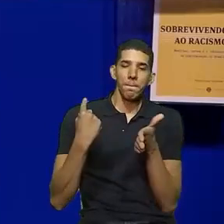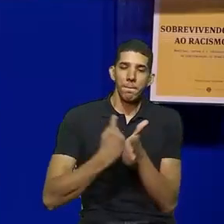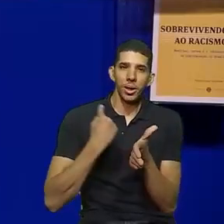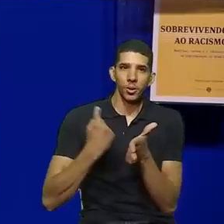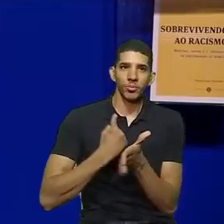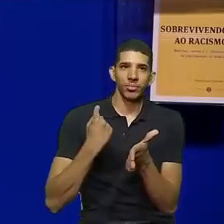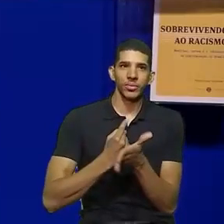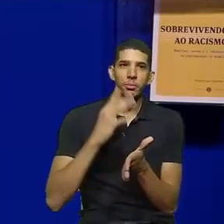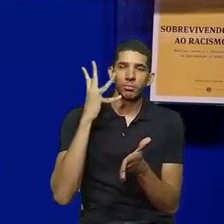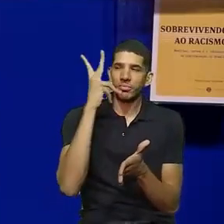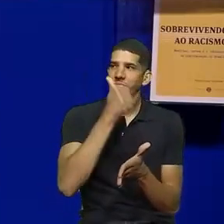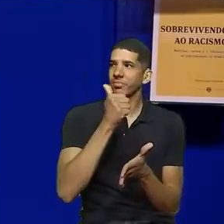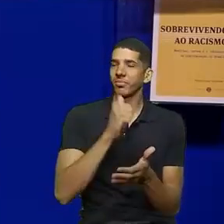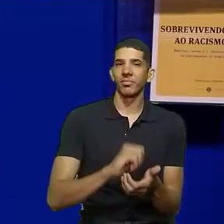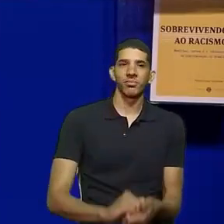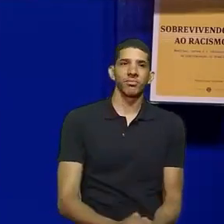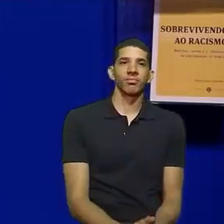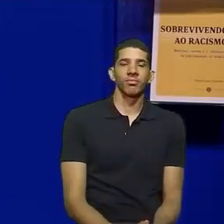Vamos lá.